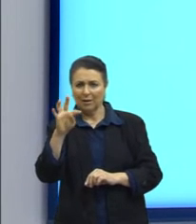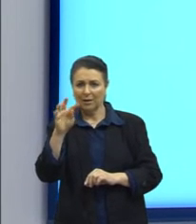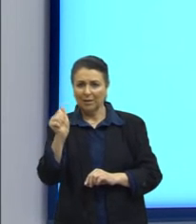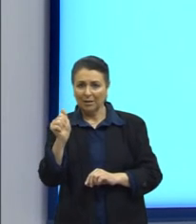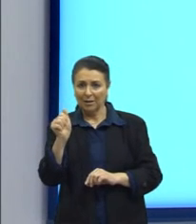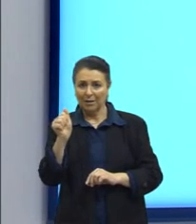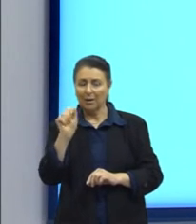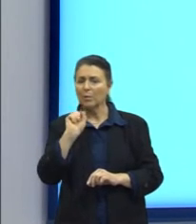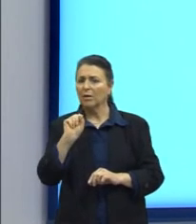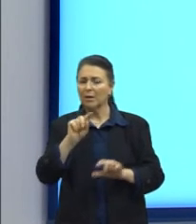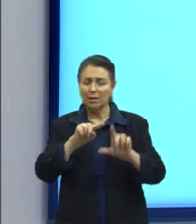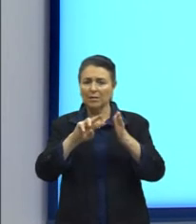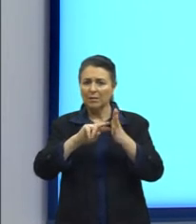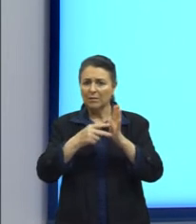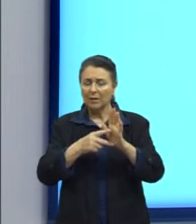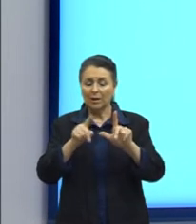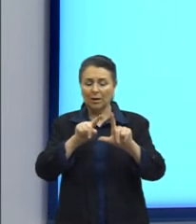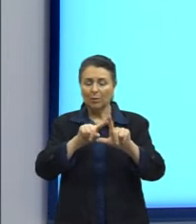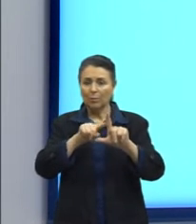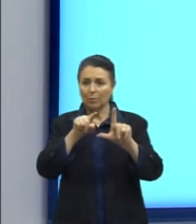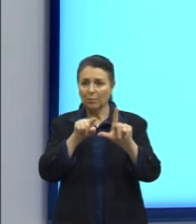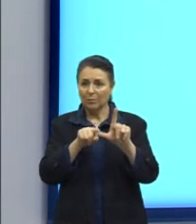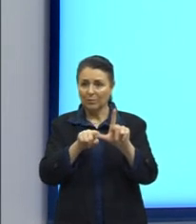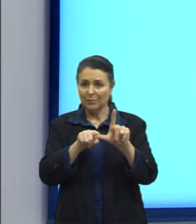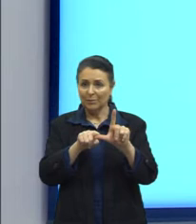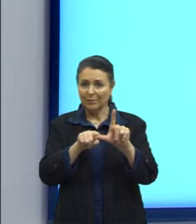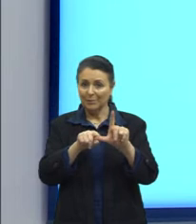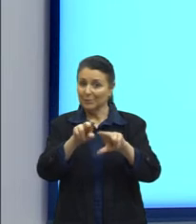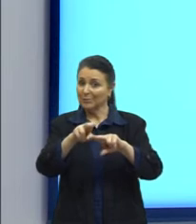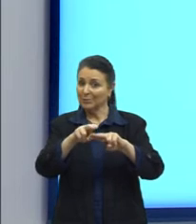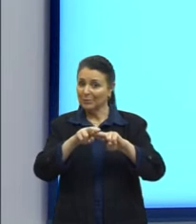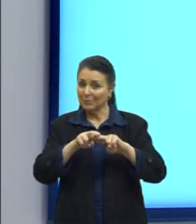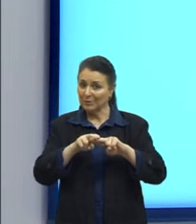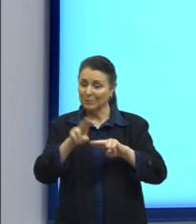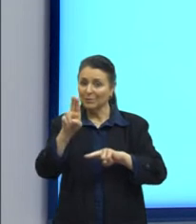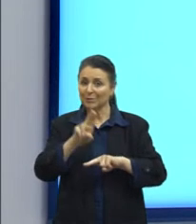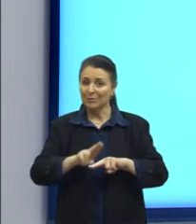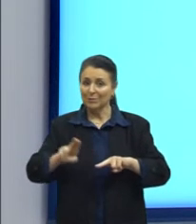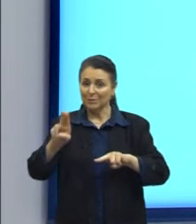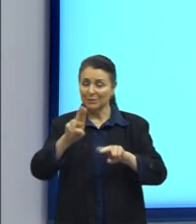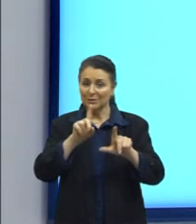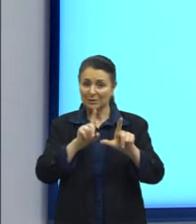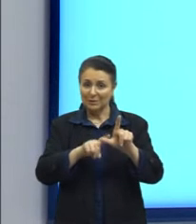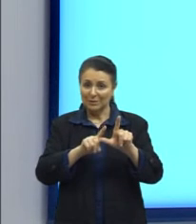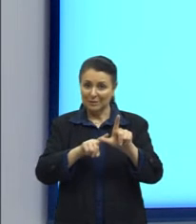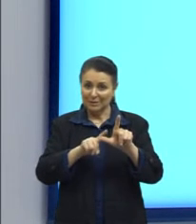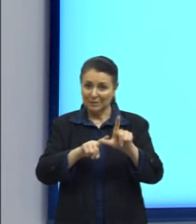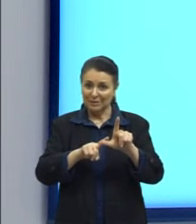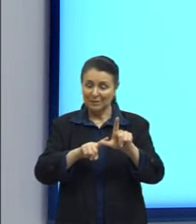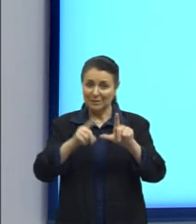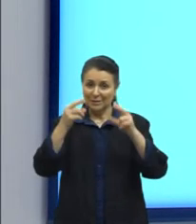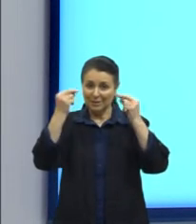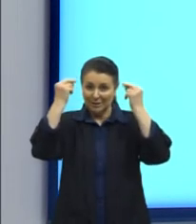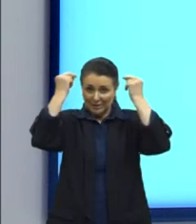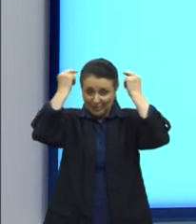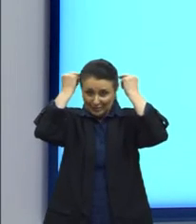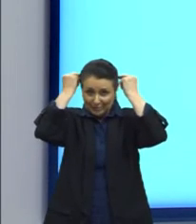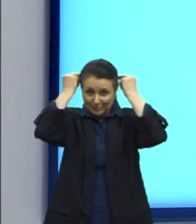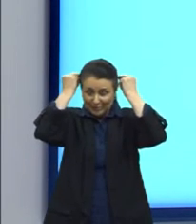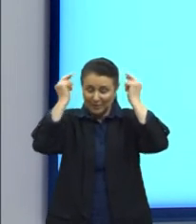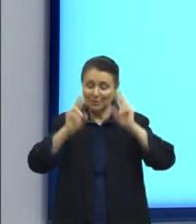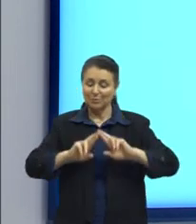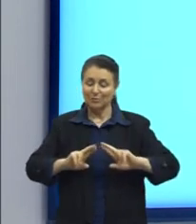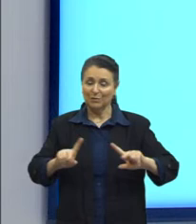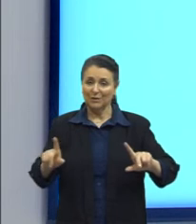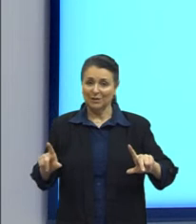é um ângulo tá então é de propósito né que a gente acaba usando essas gregas essas letras gregas que são